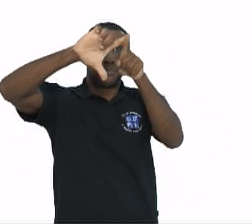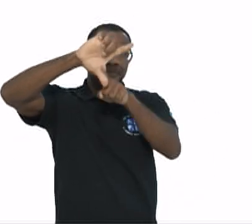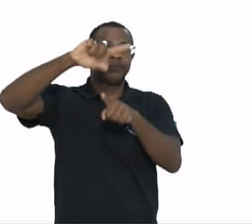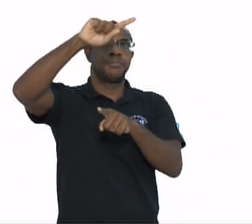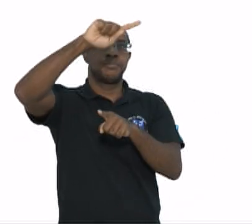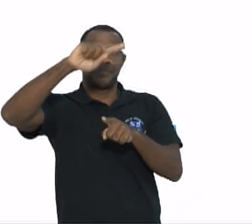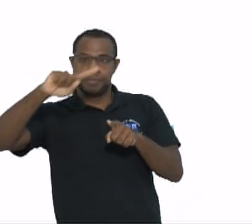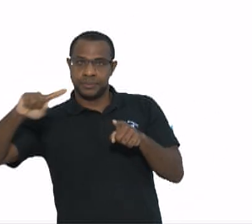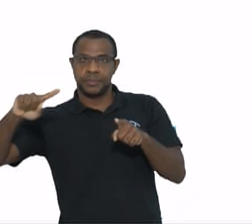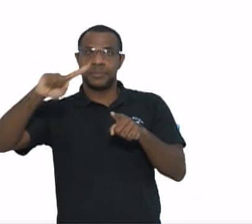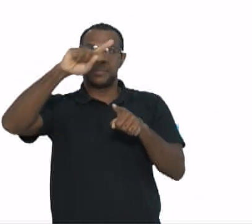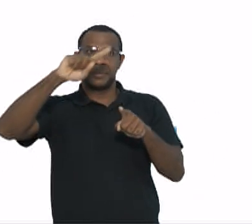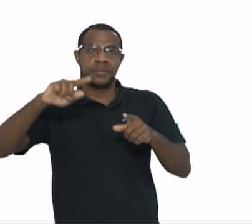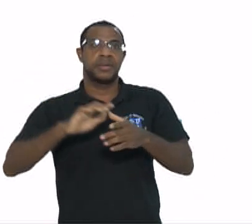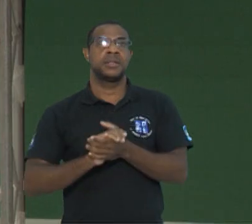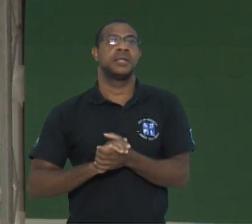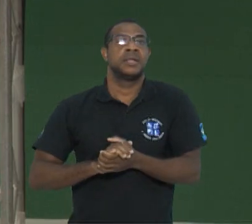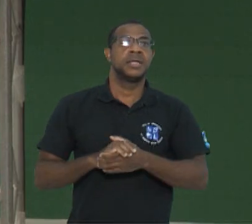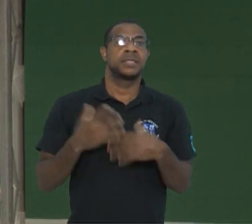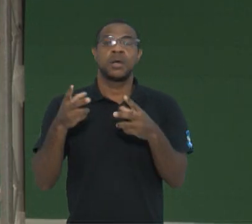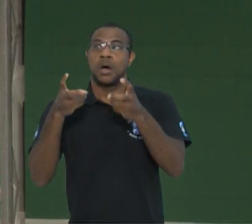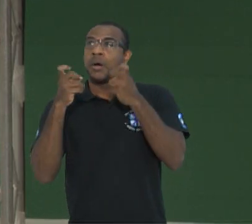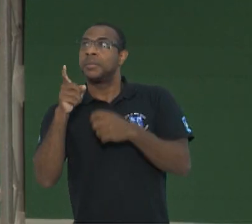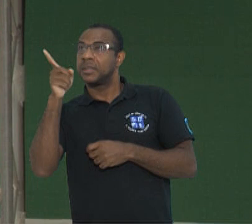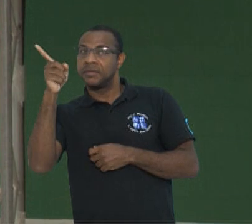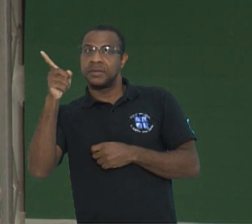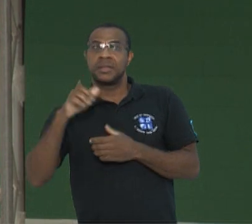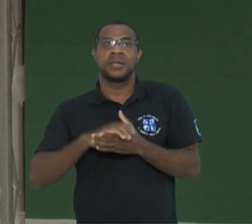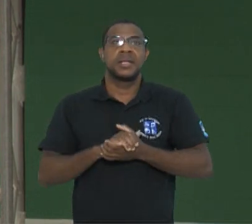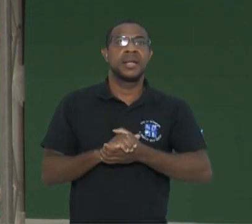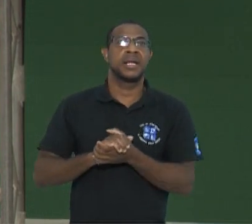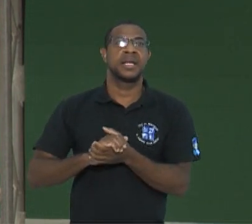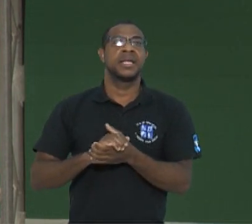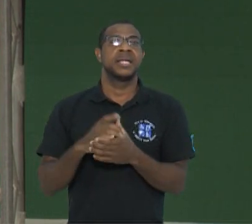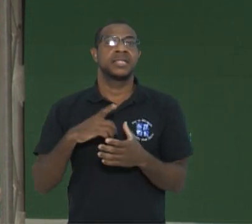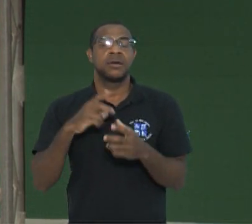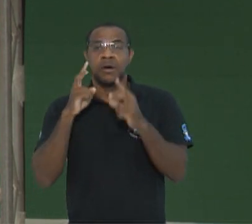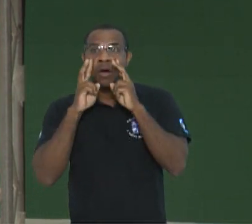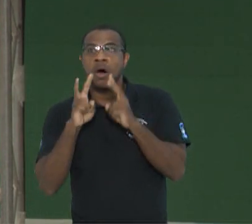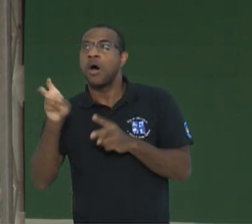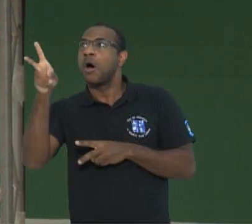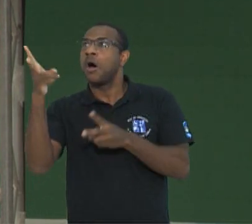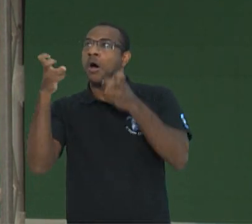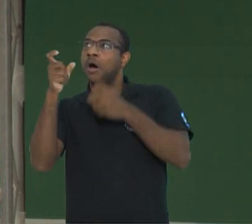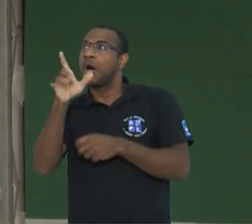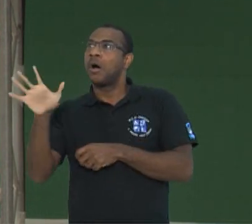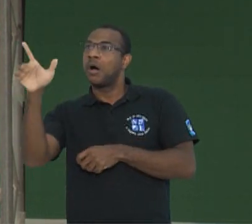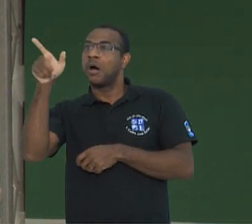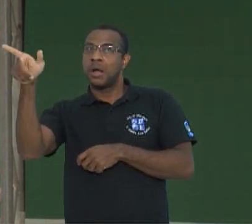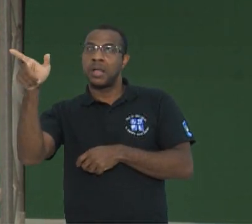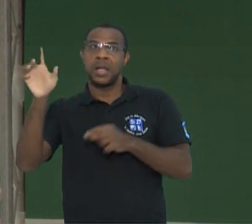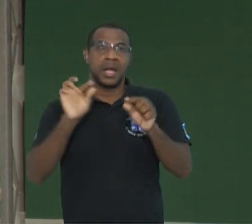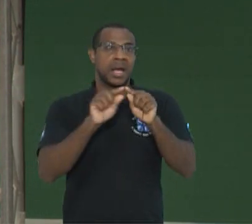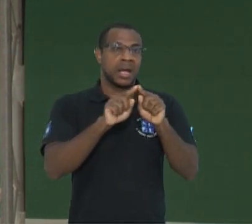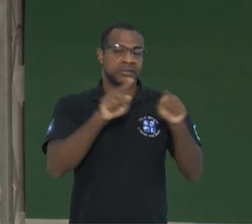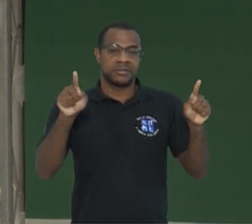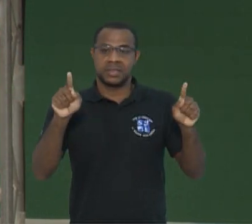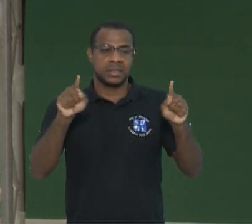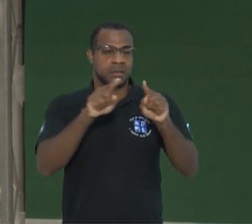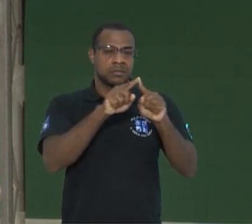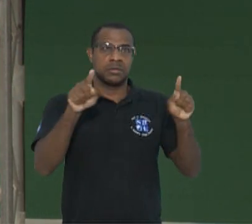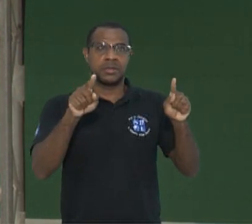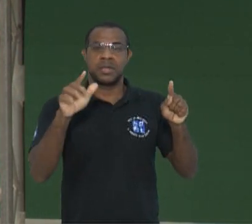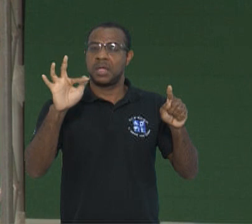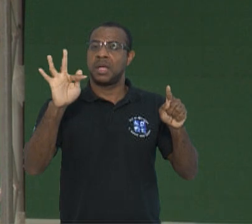para a gente sempre estar relembrando, então que A é a distância da origem ao vértice, que C é a distância focal e